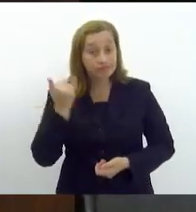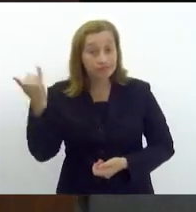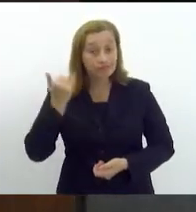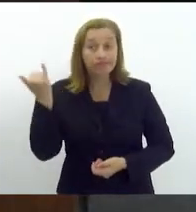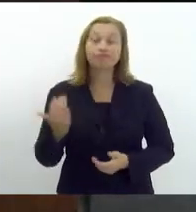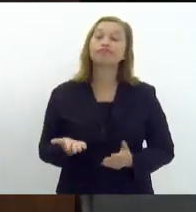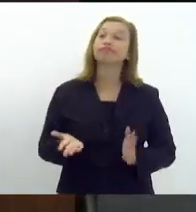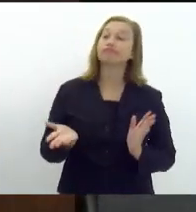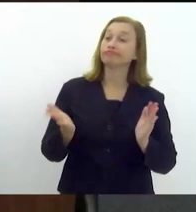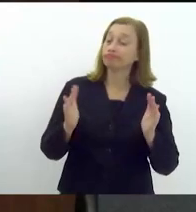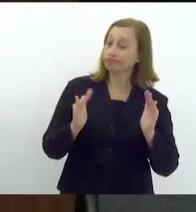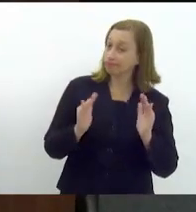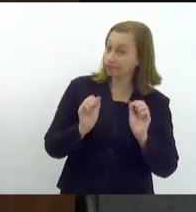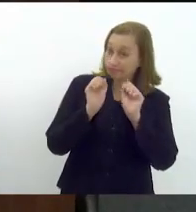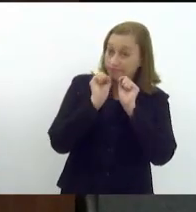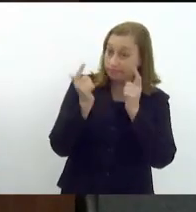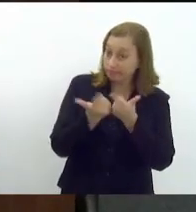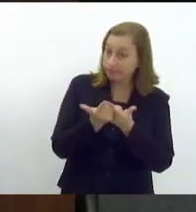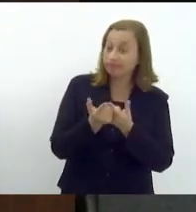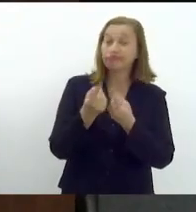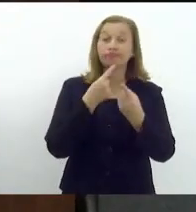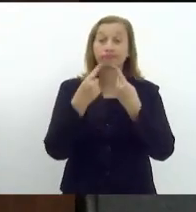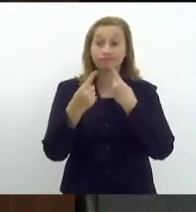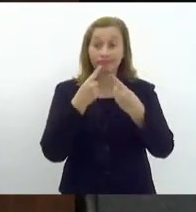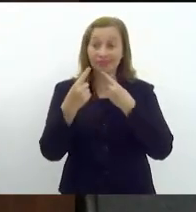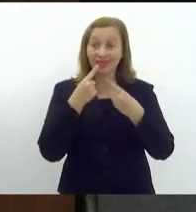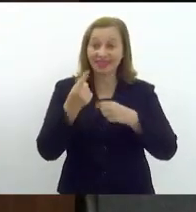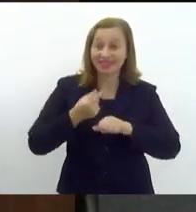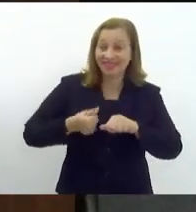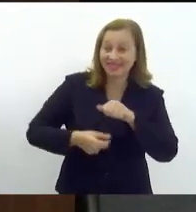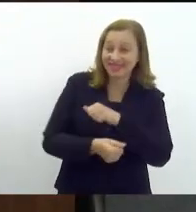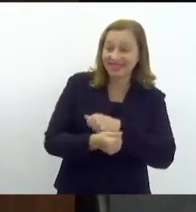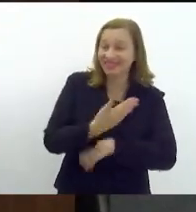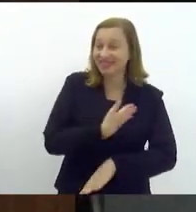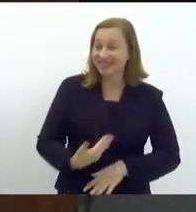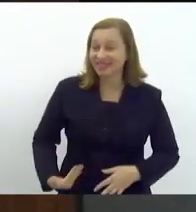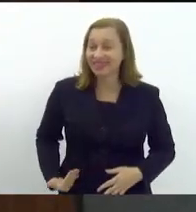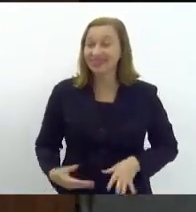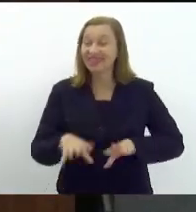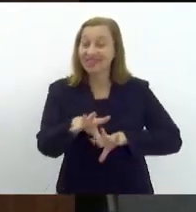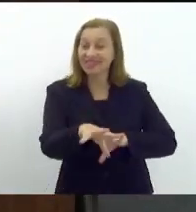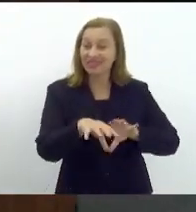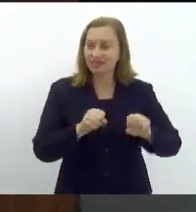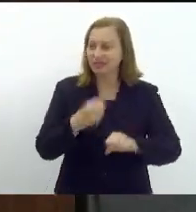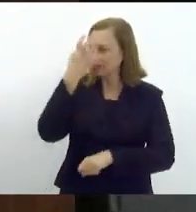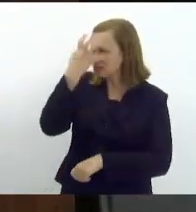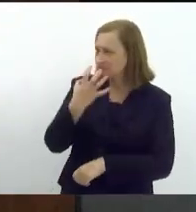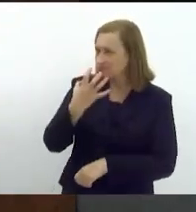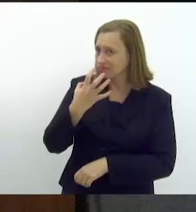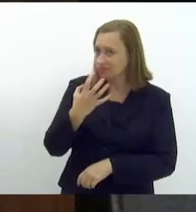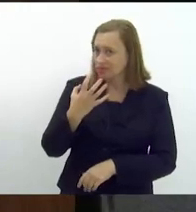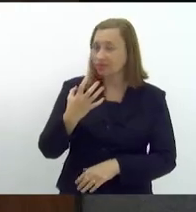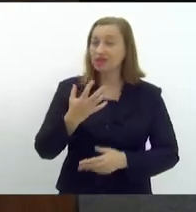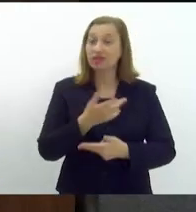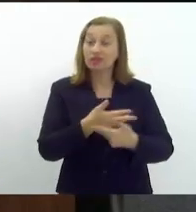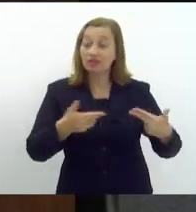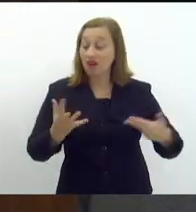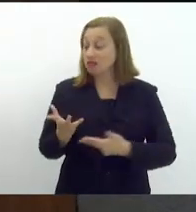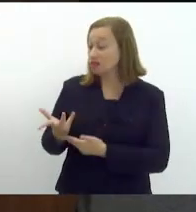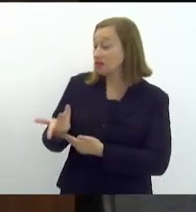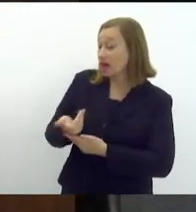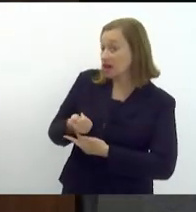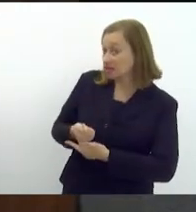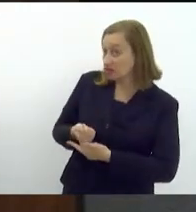que essa casa é quando discute financiamento público de forma séria E adequada para as e os artistas